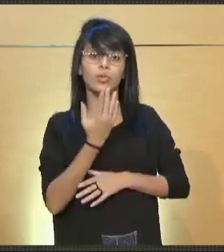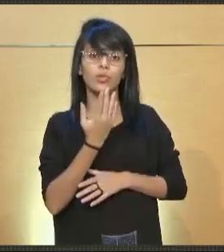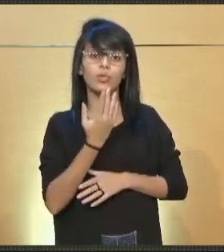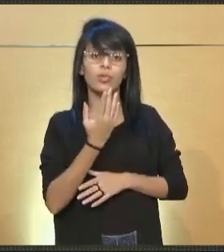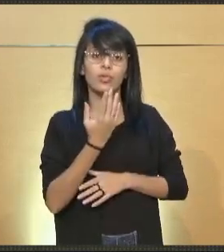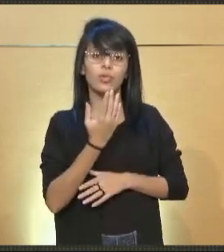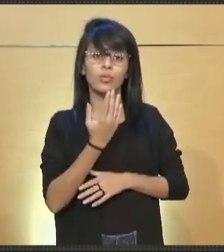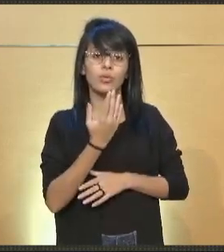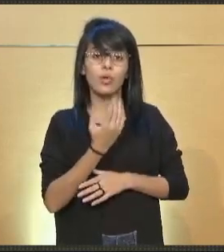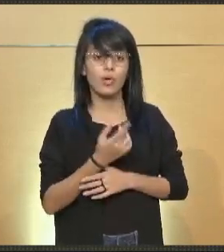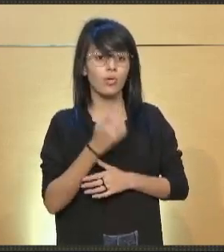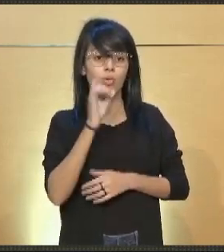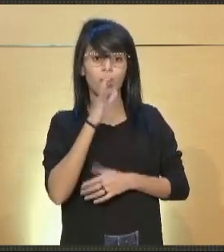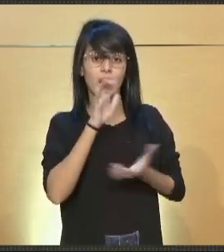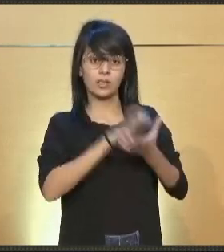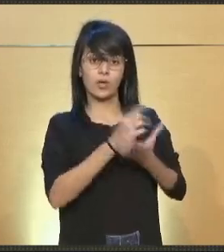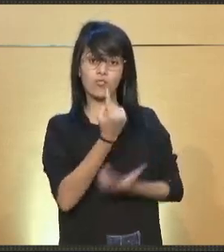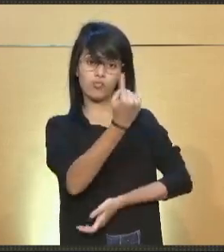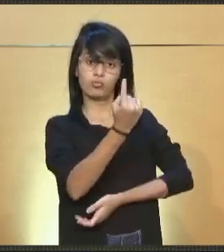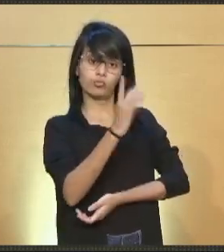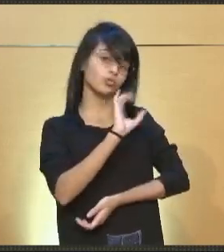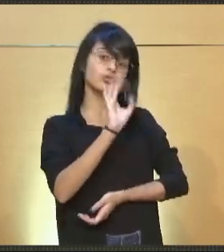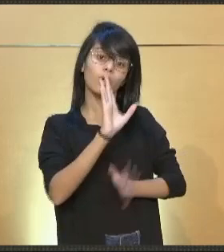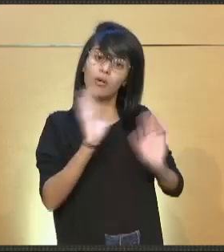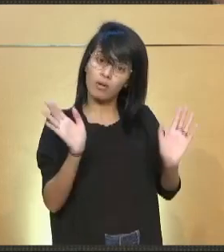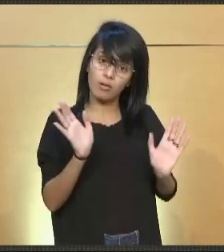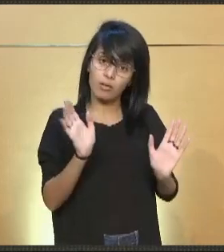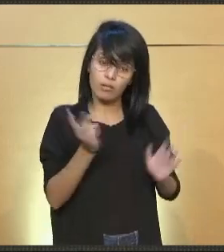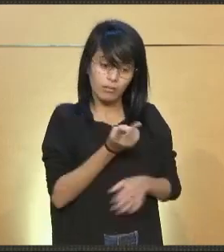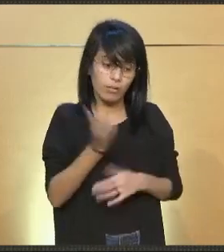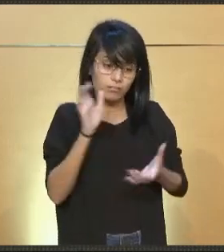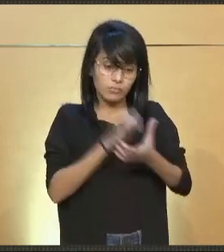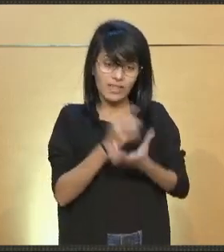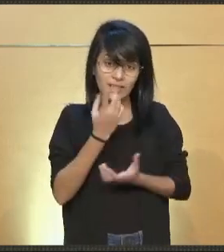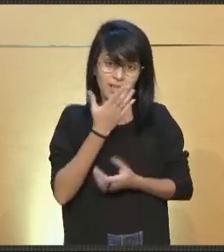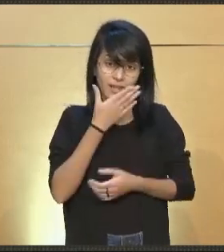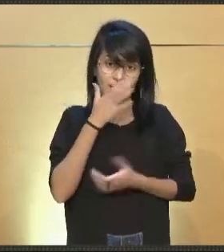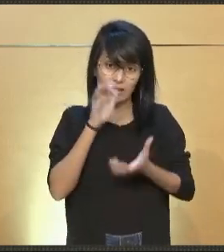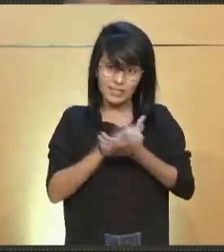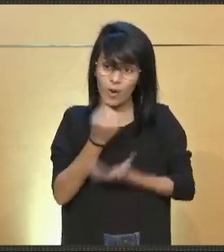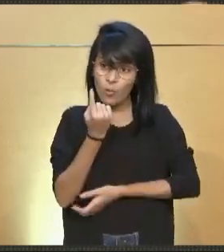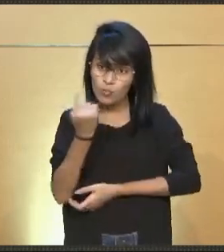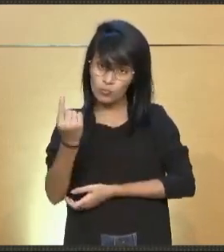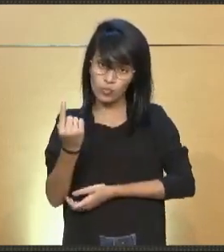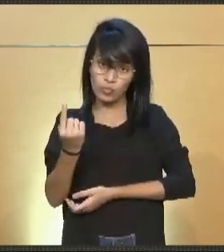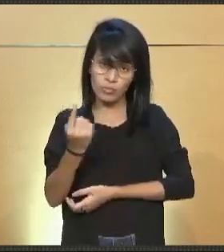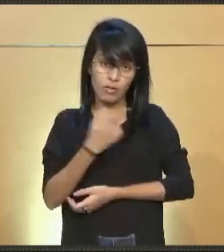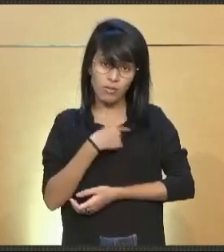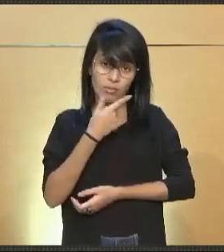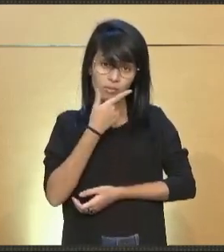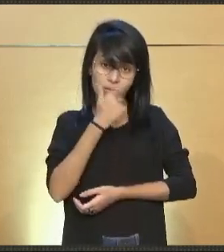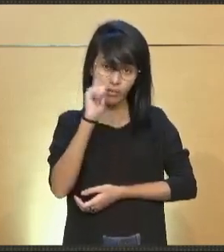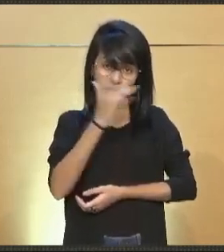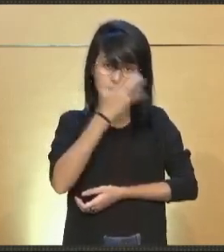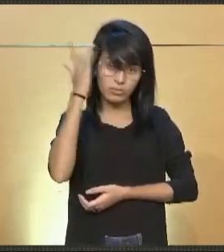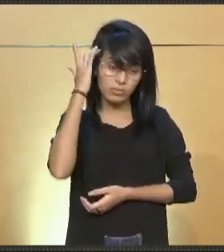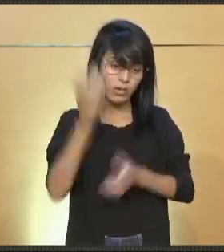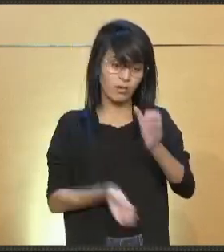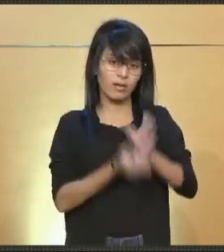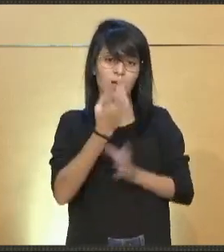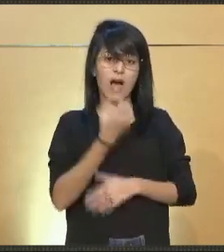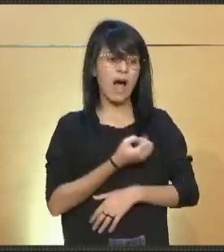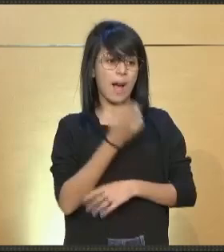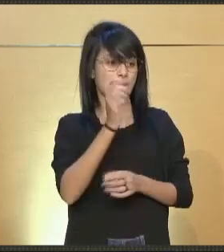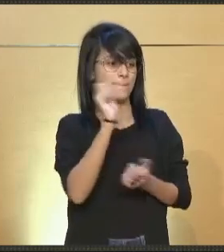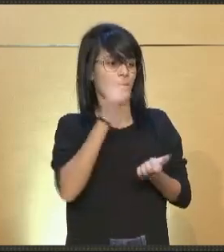criar a poligamia. Deus criou o casamento, a fidelidade. O homem vai criar tudo que não é isso. Porque, na verdade, tudo que Deus diz